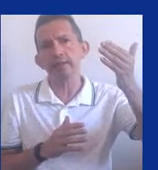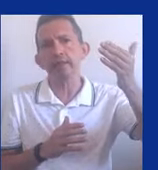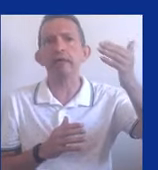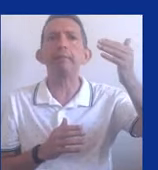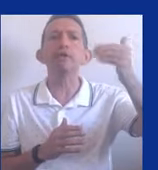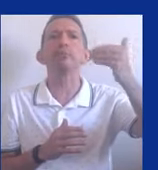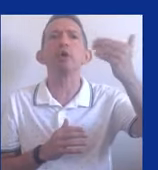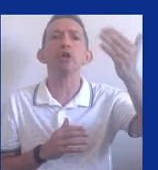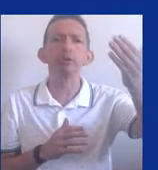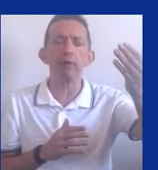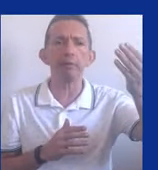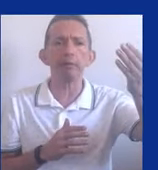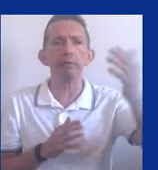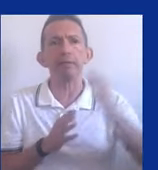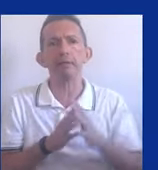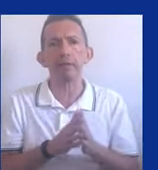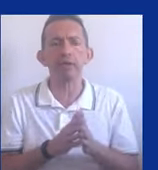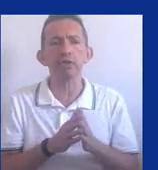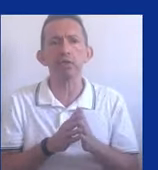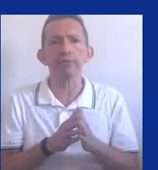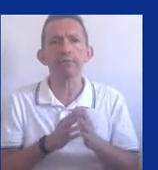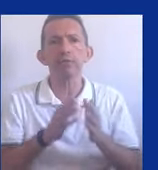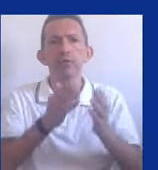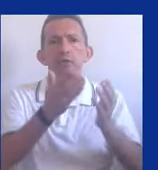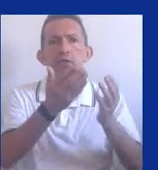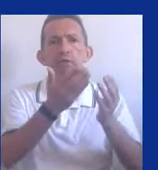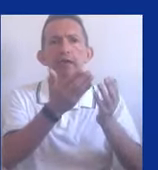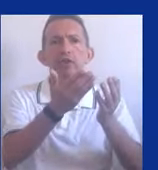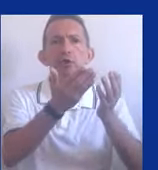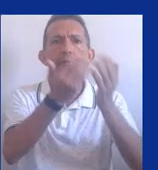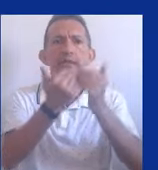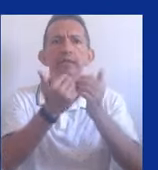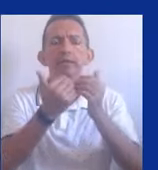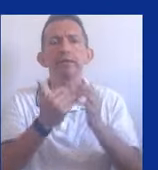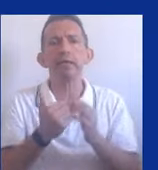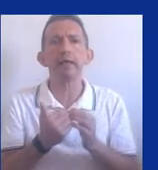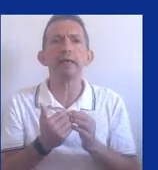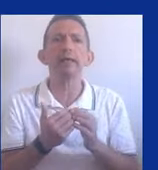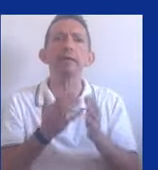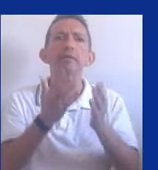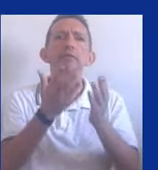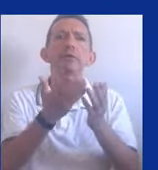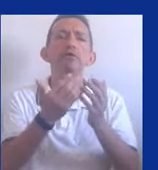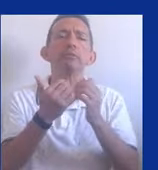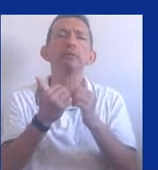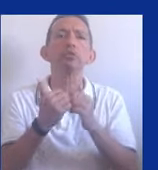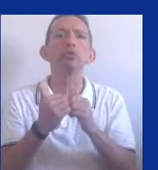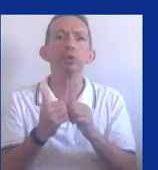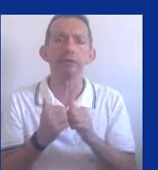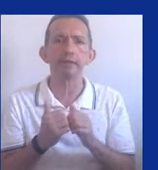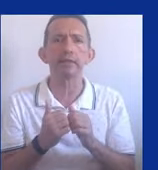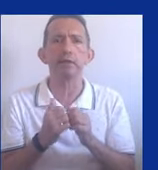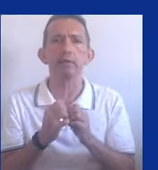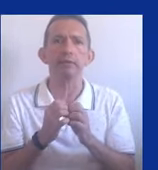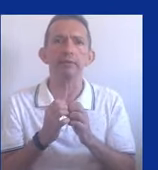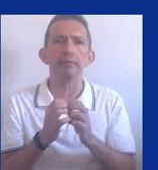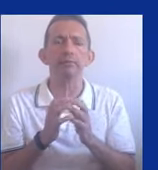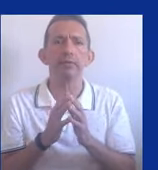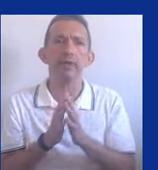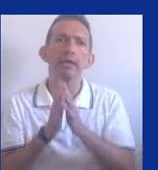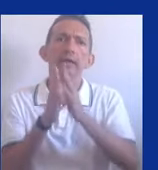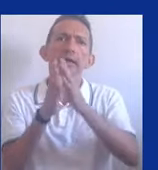externa, que está mais próxima à membrana plasmática, e uma região mais interna, que está mais próxima do núcleo da